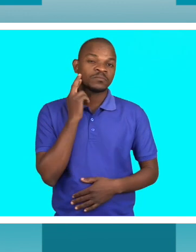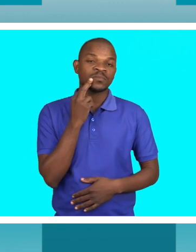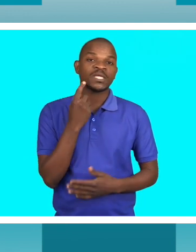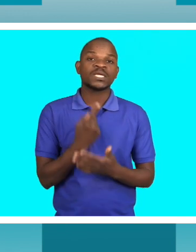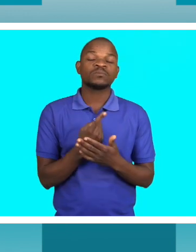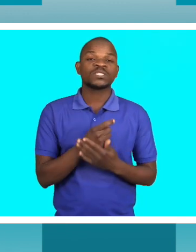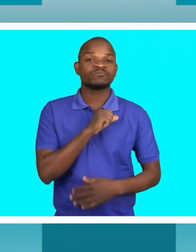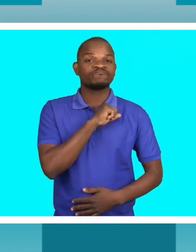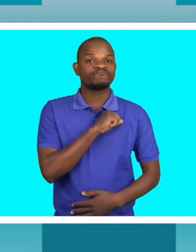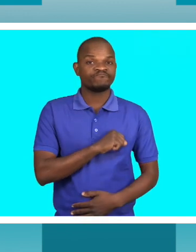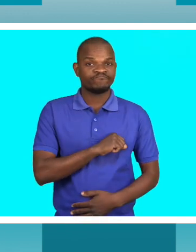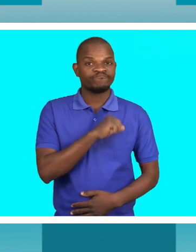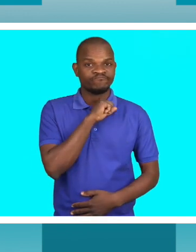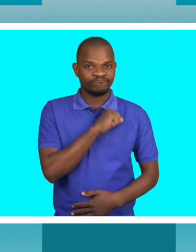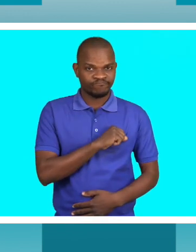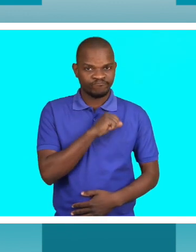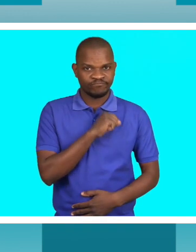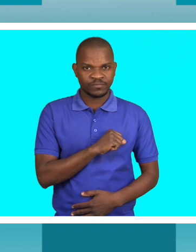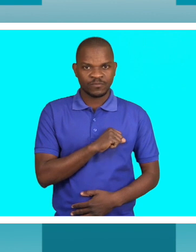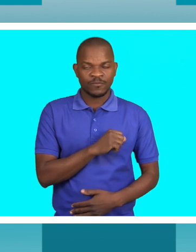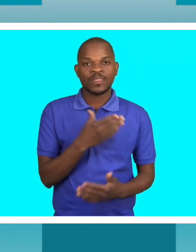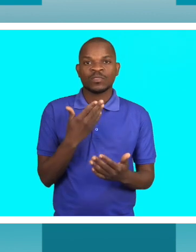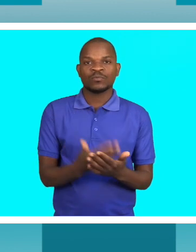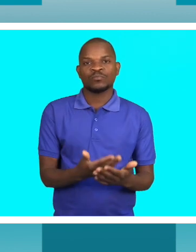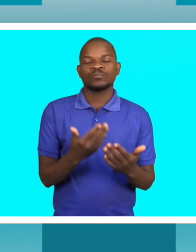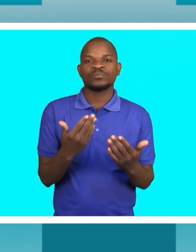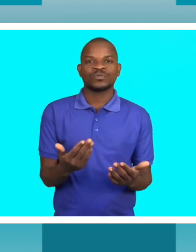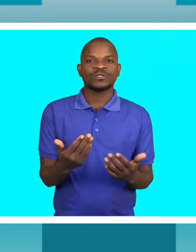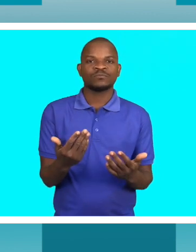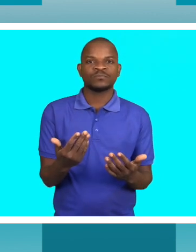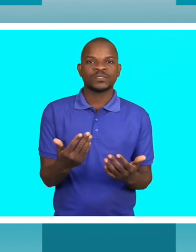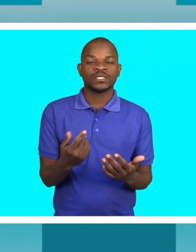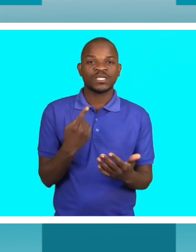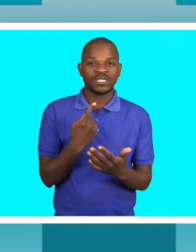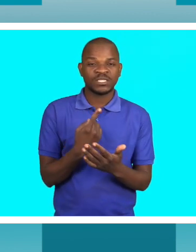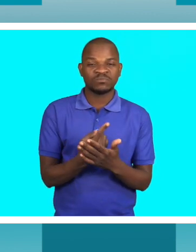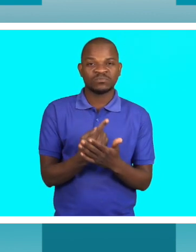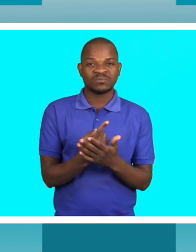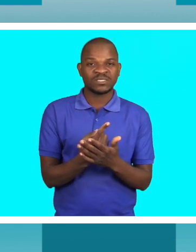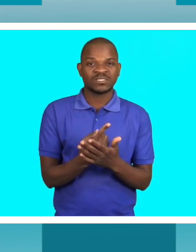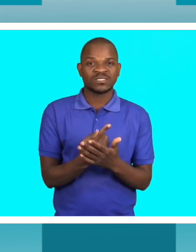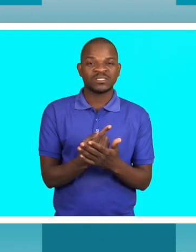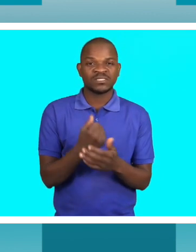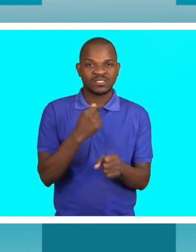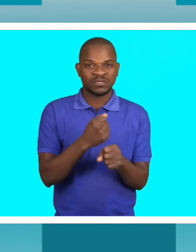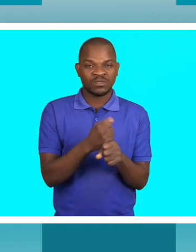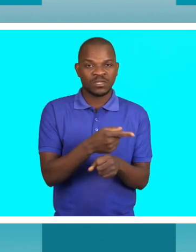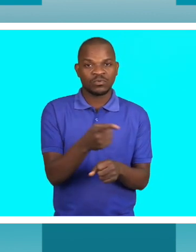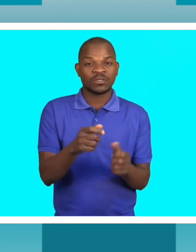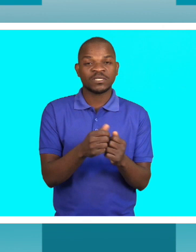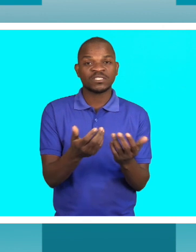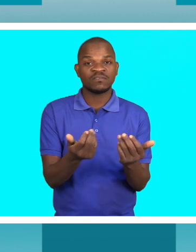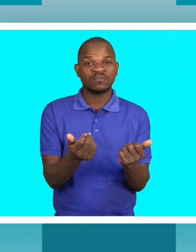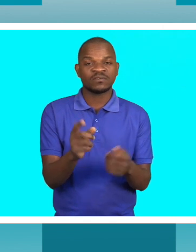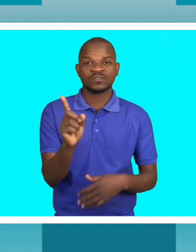Requer muita paciência, muita concentração, porque é um bocado mais delicado e chato trabalhar com atletas